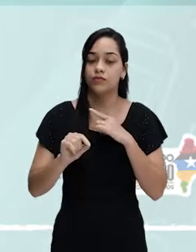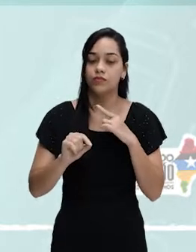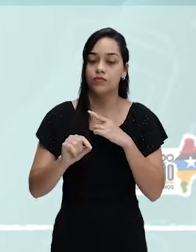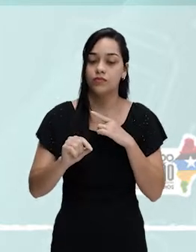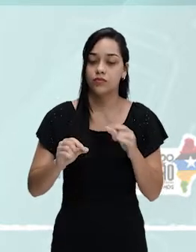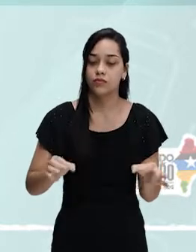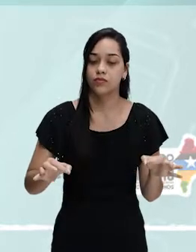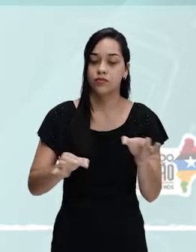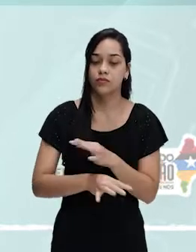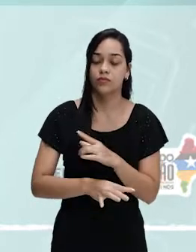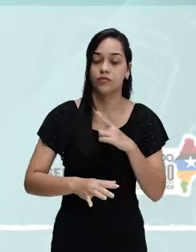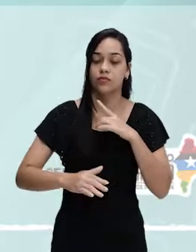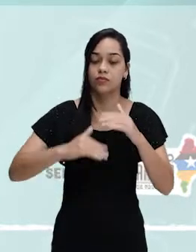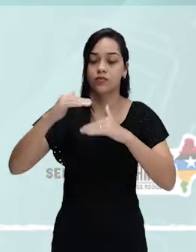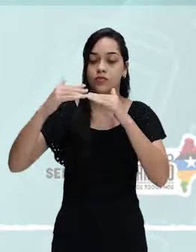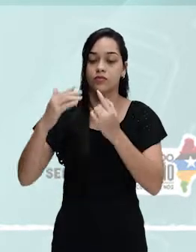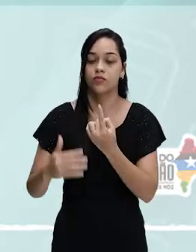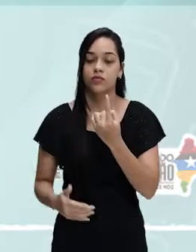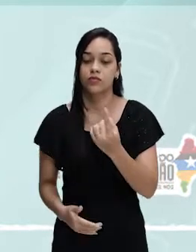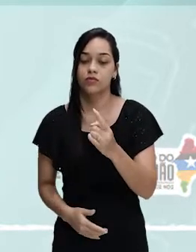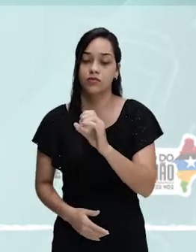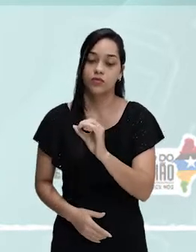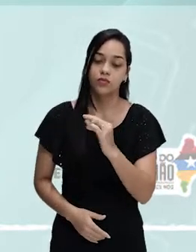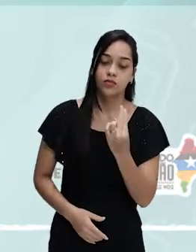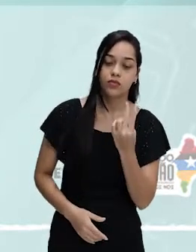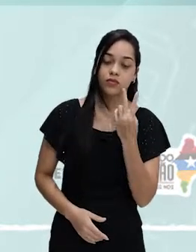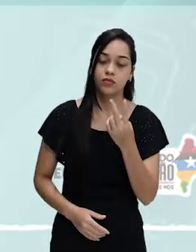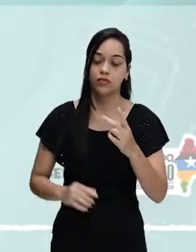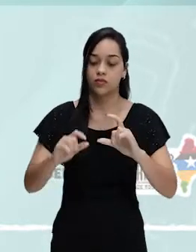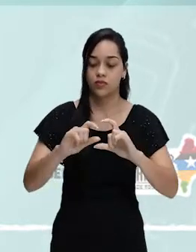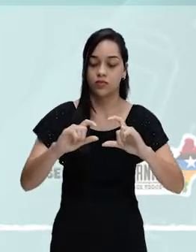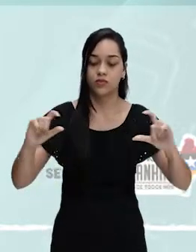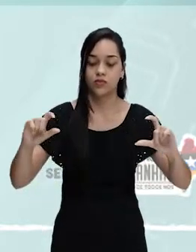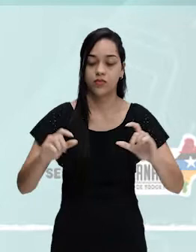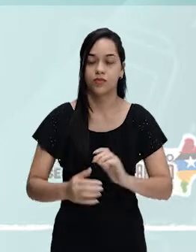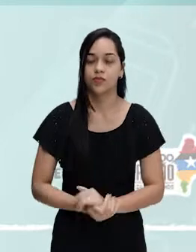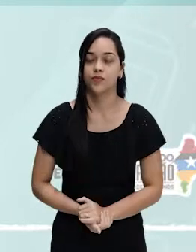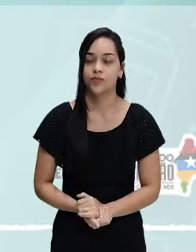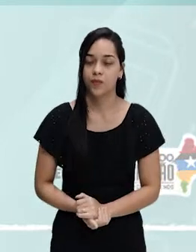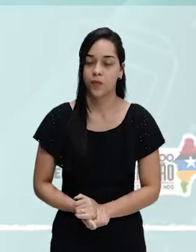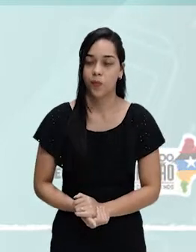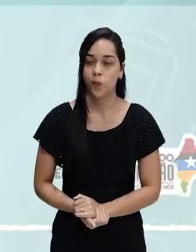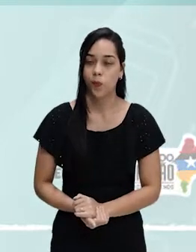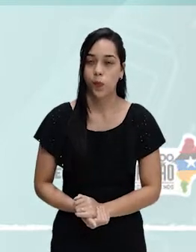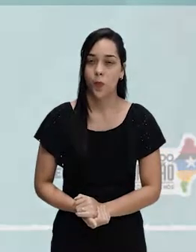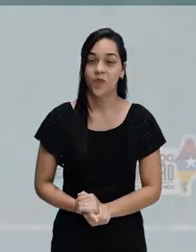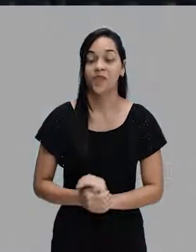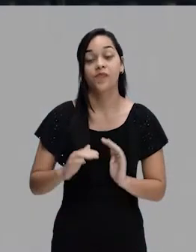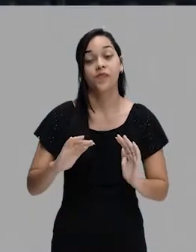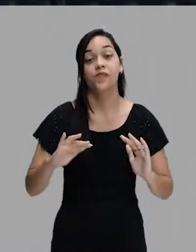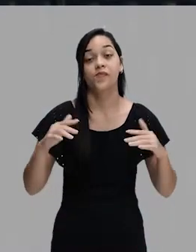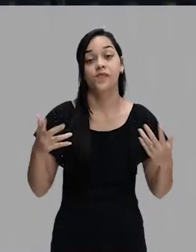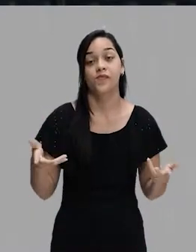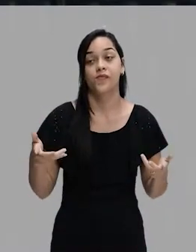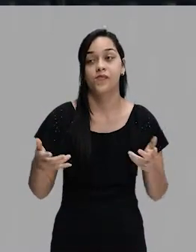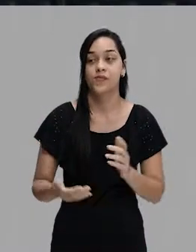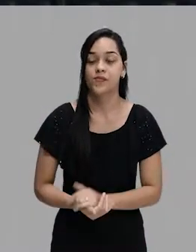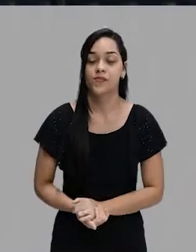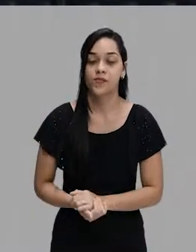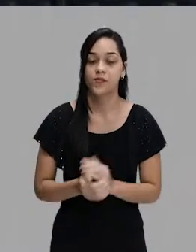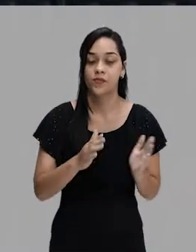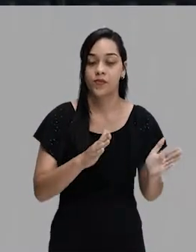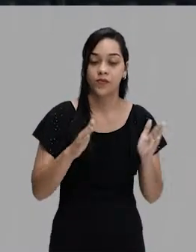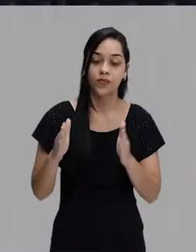com sentido completo, construído por uma ou mais orações. Bom, um